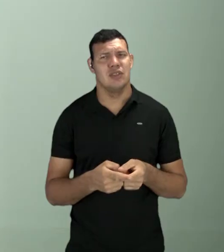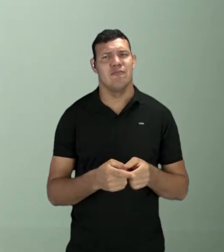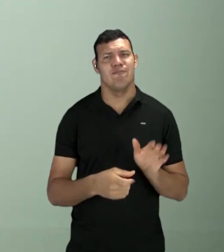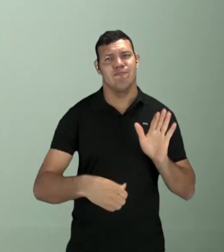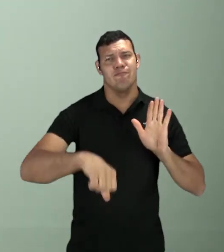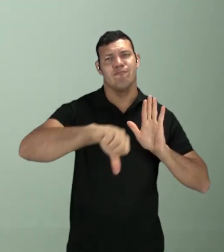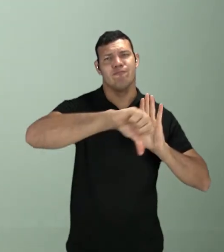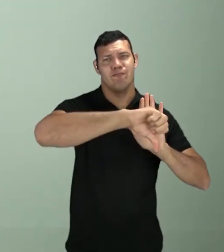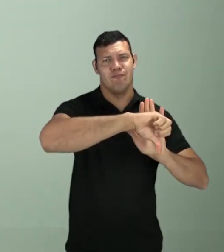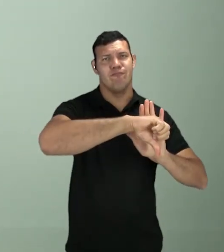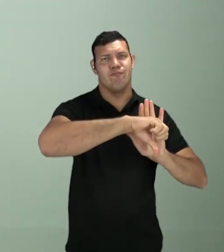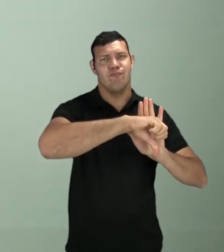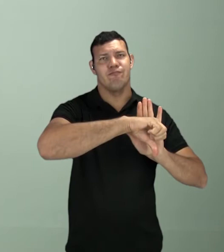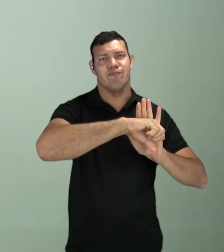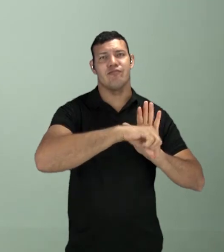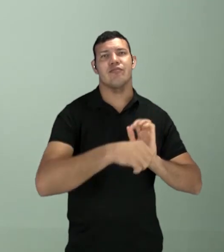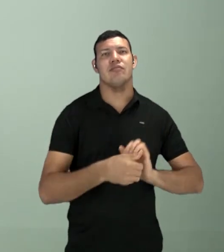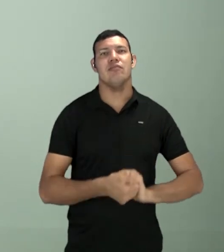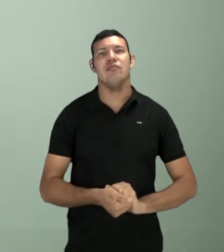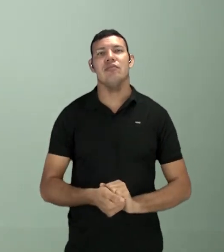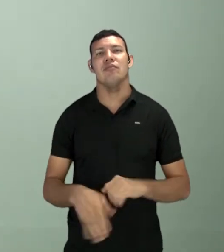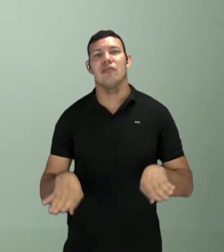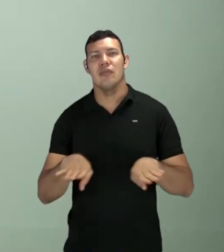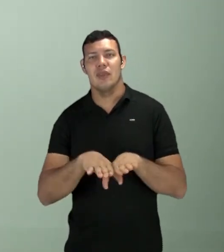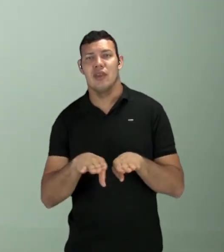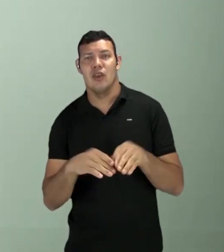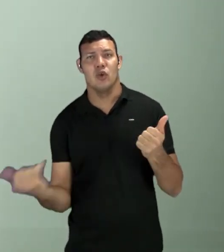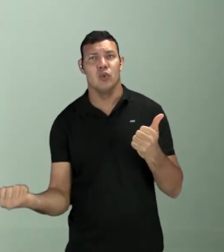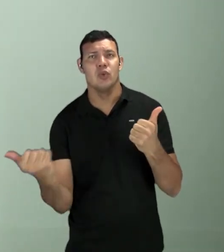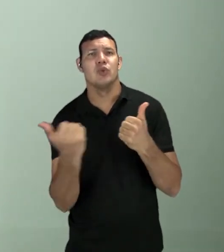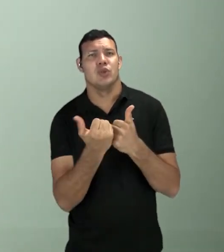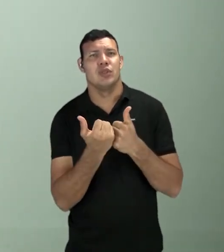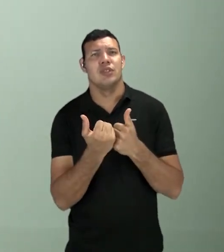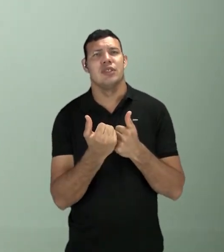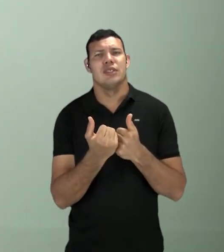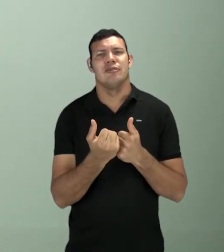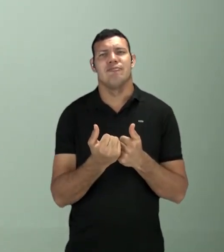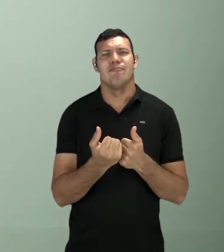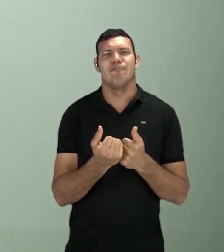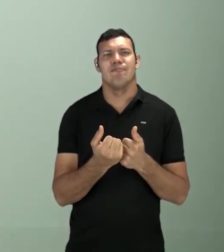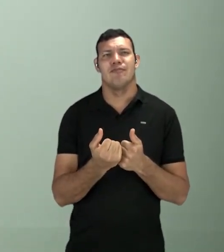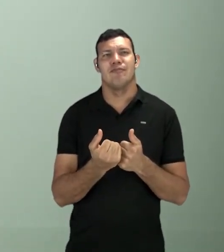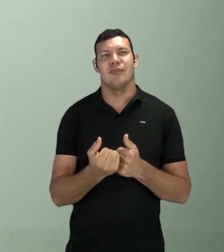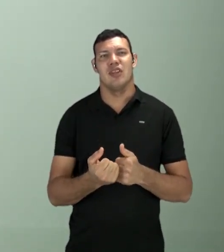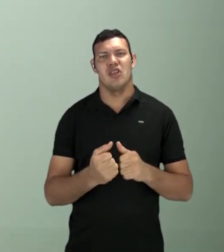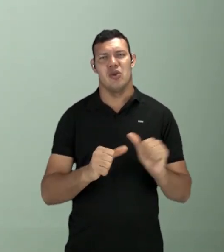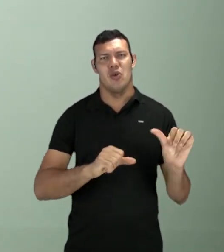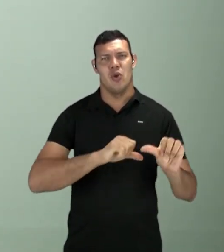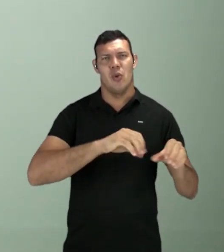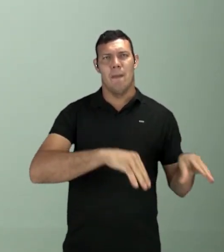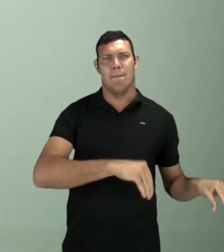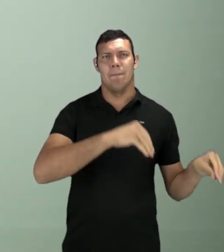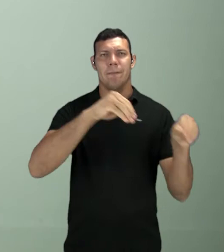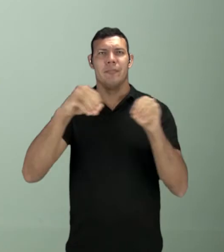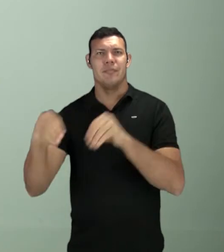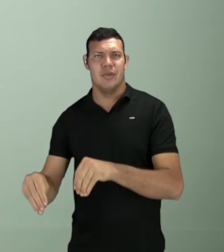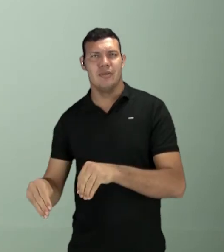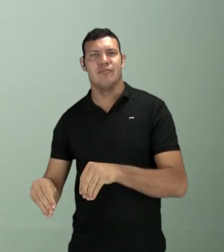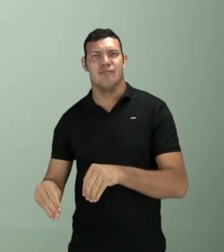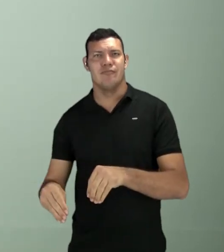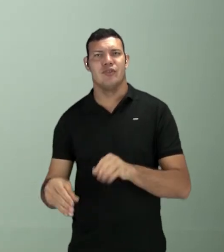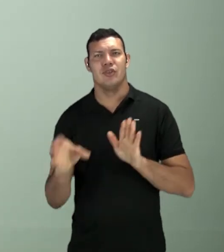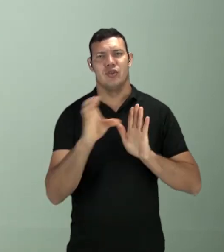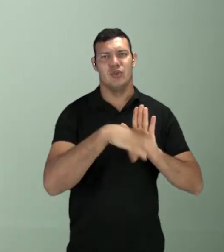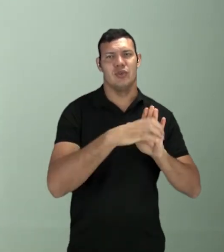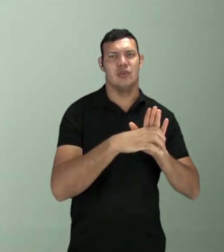a gravidade. Galileu também usava outro método. Esse era o método. E segundo Thomas Kuhn, a ciência